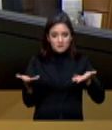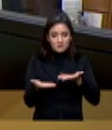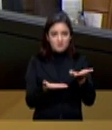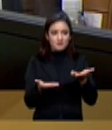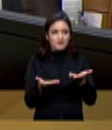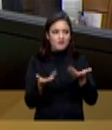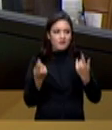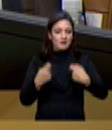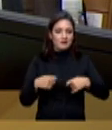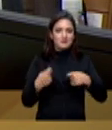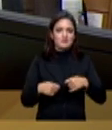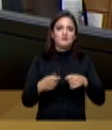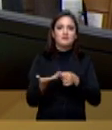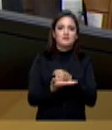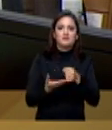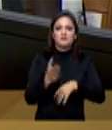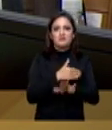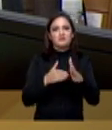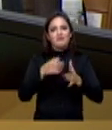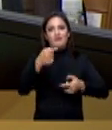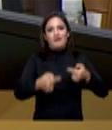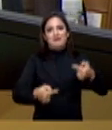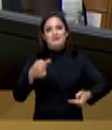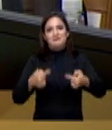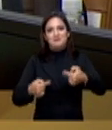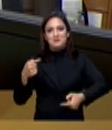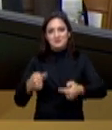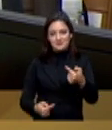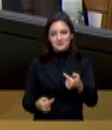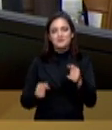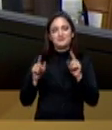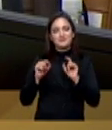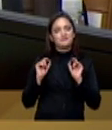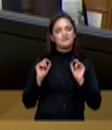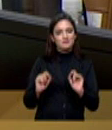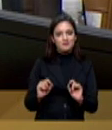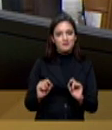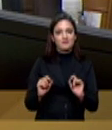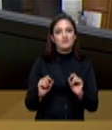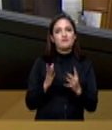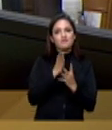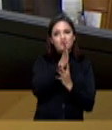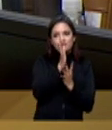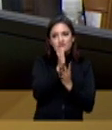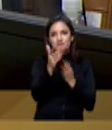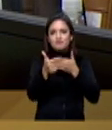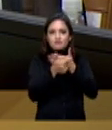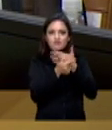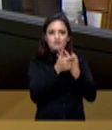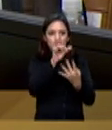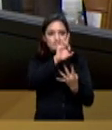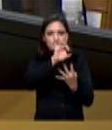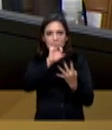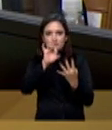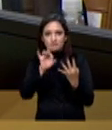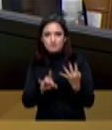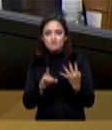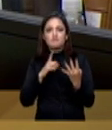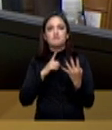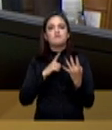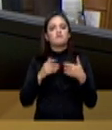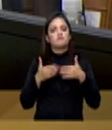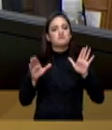para todas as discussões que se referem a correta distribuição das atribuições de